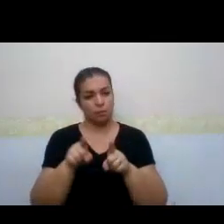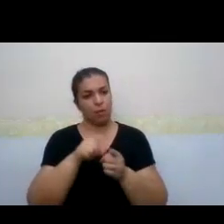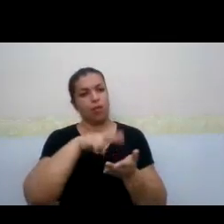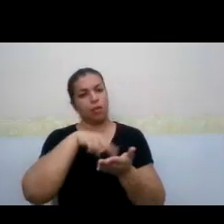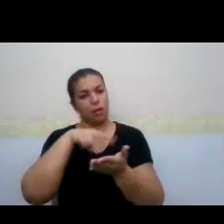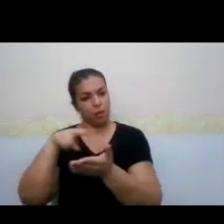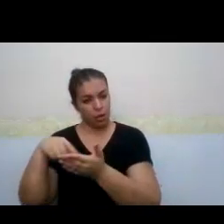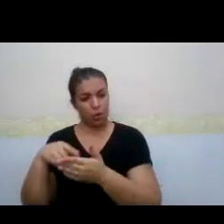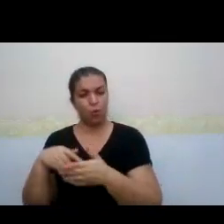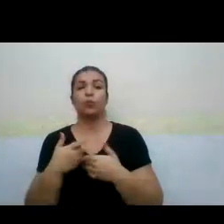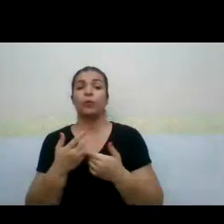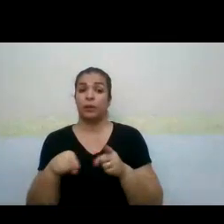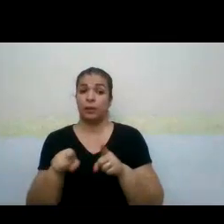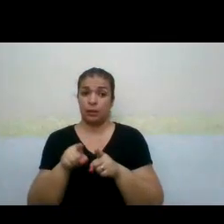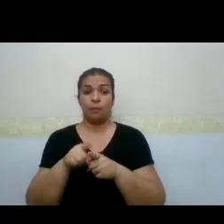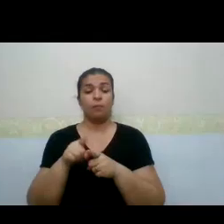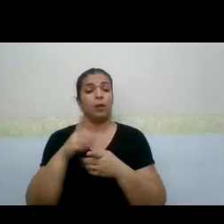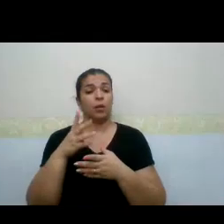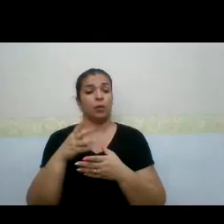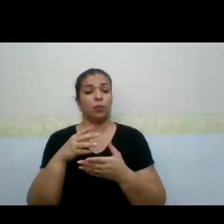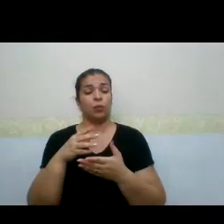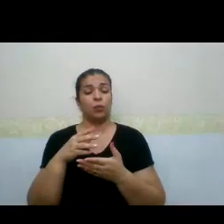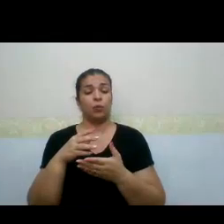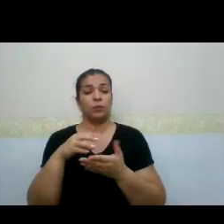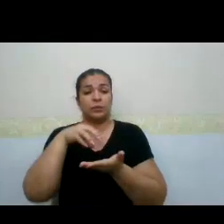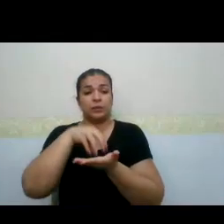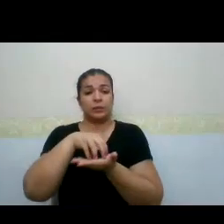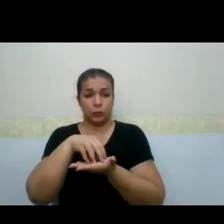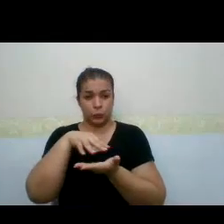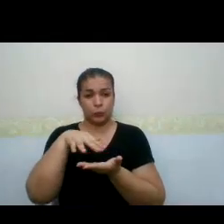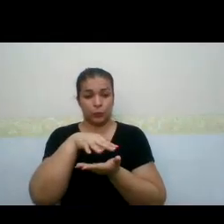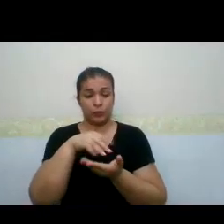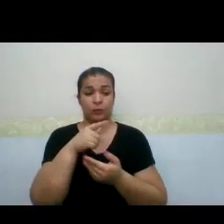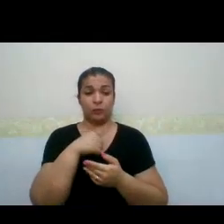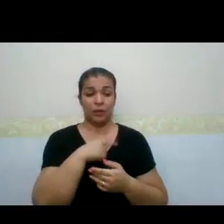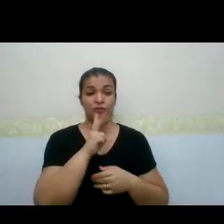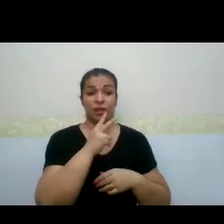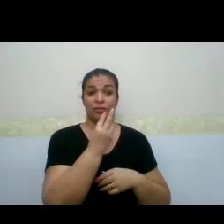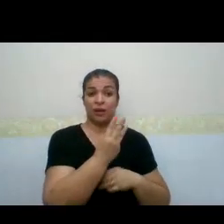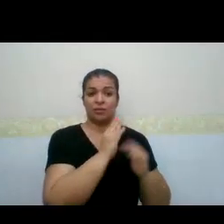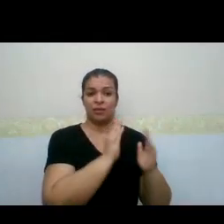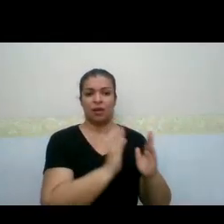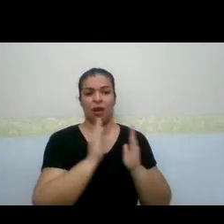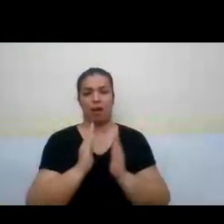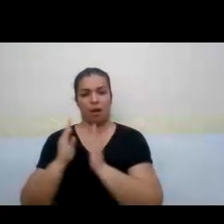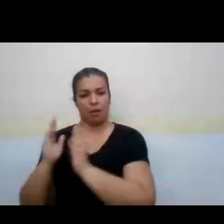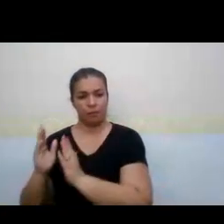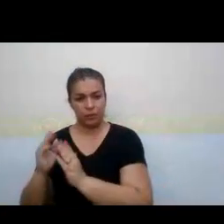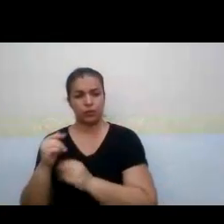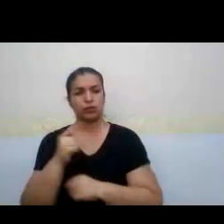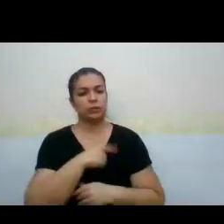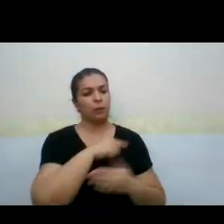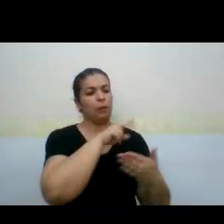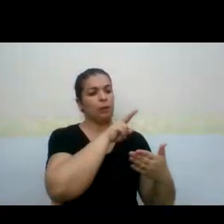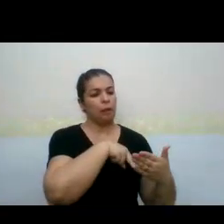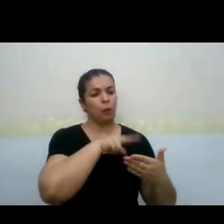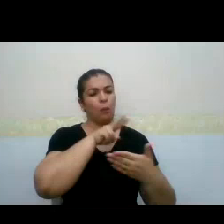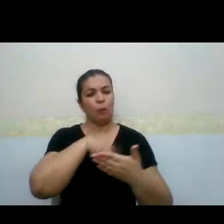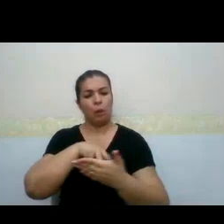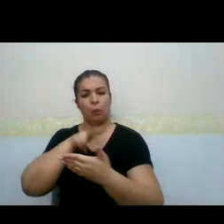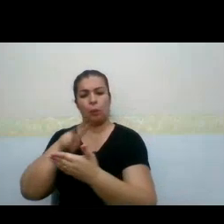por 3 filtros, tá? Então, irregularidade em projeto pedagógico é